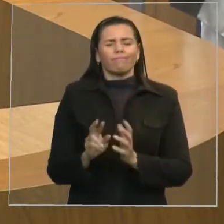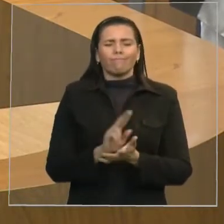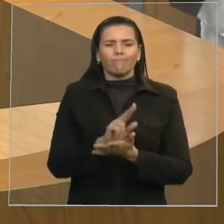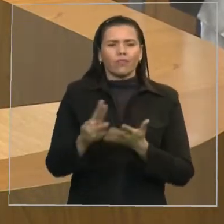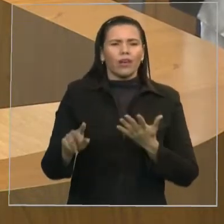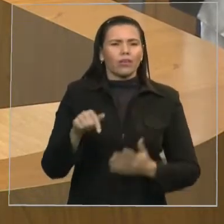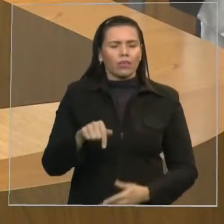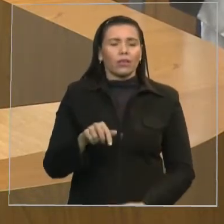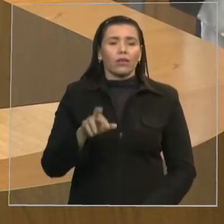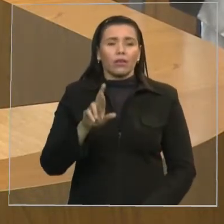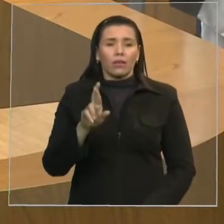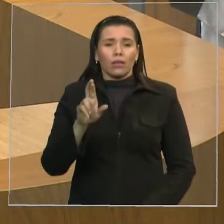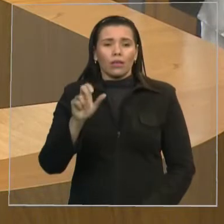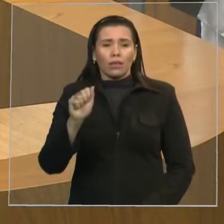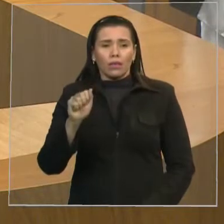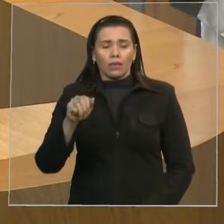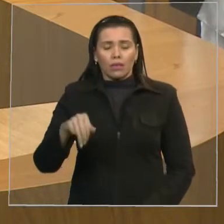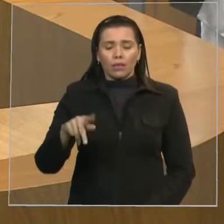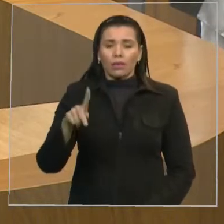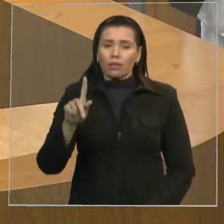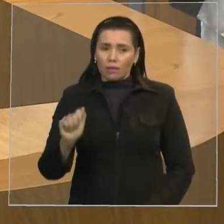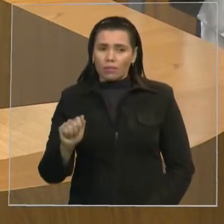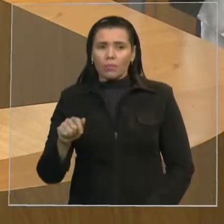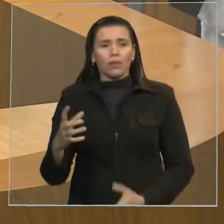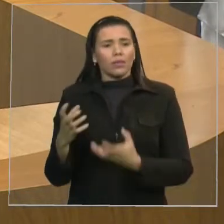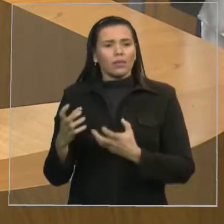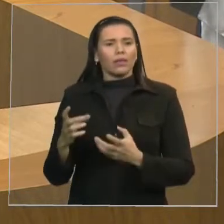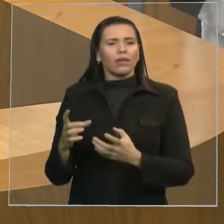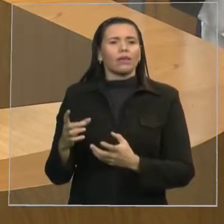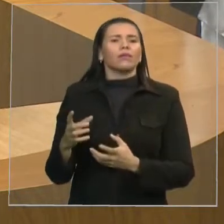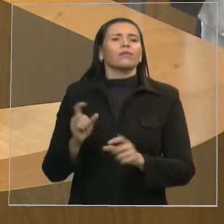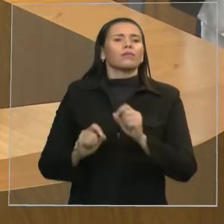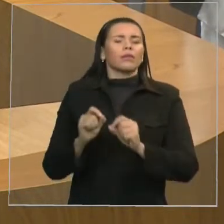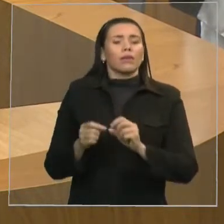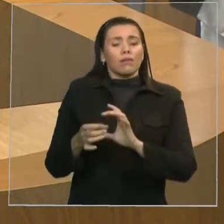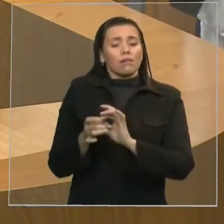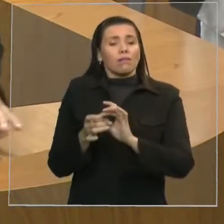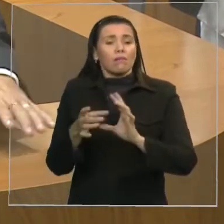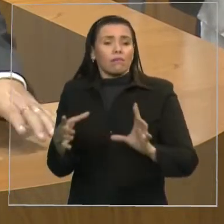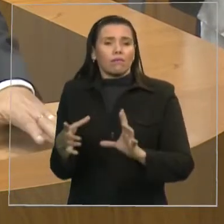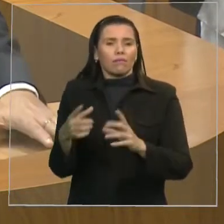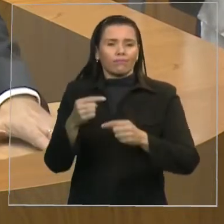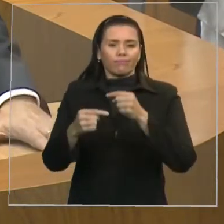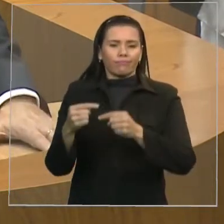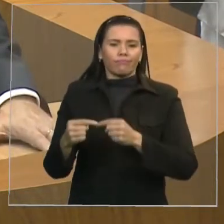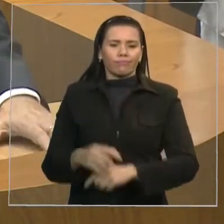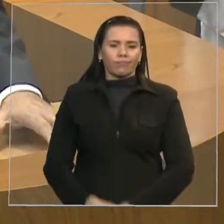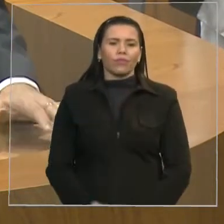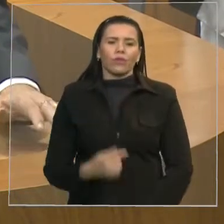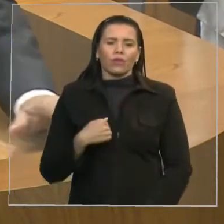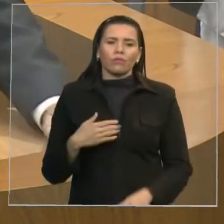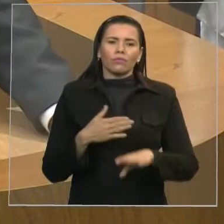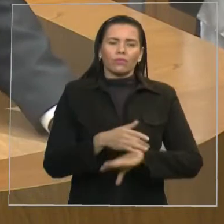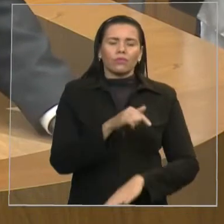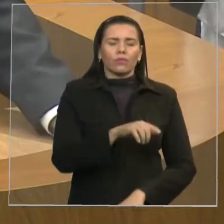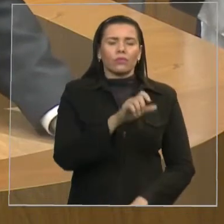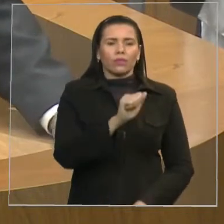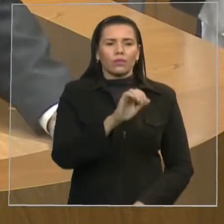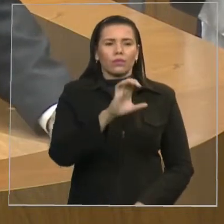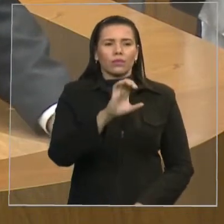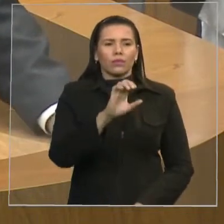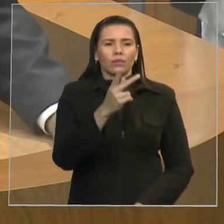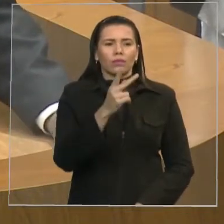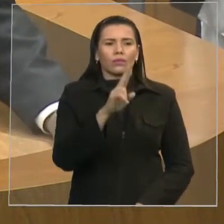esse que quer ser emancipado. Eu já tive também, no último ano, estive no Achuí, um grande povoado, estive num